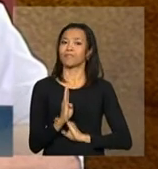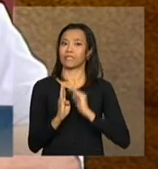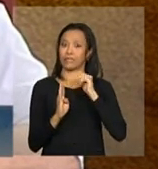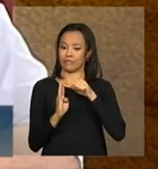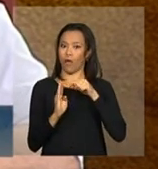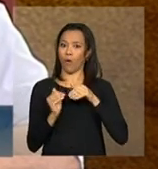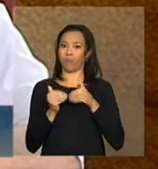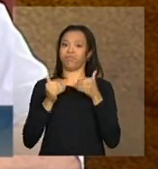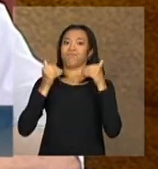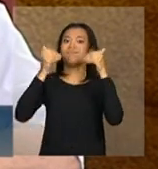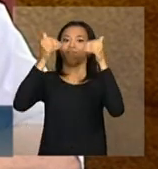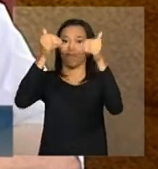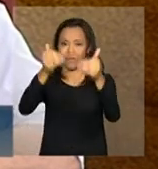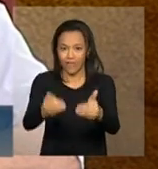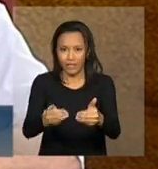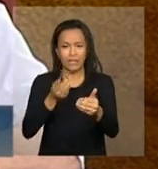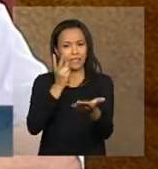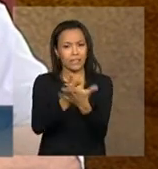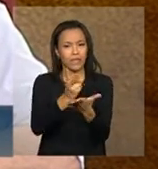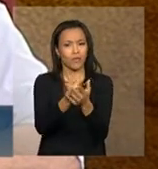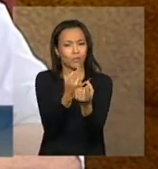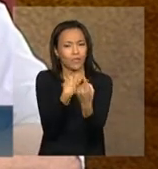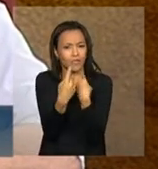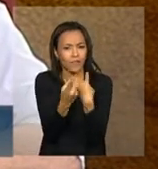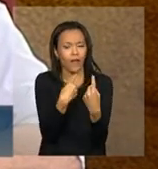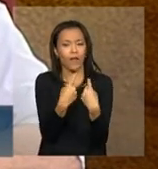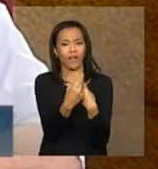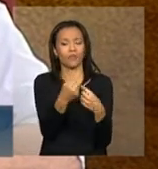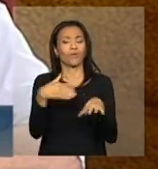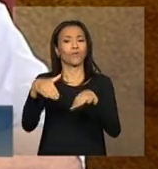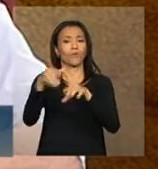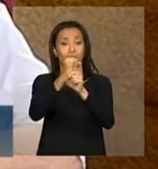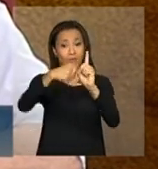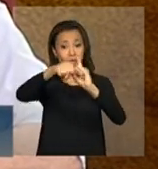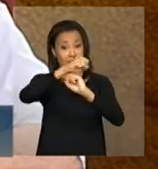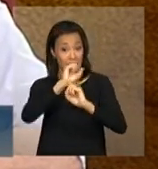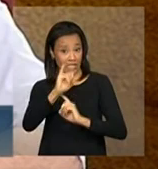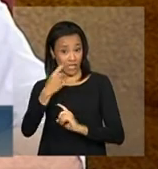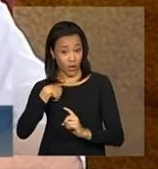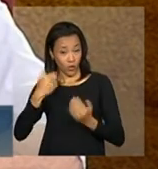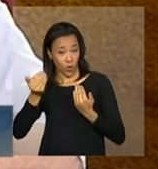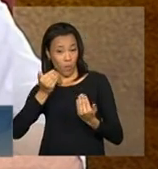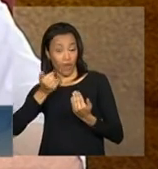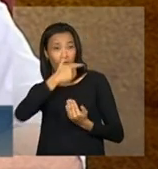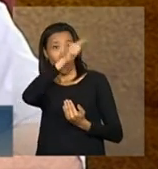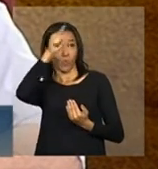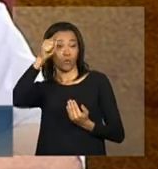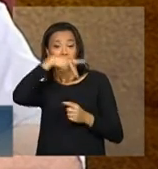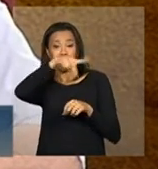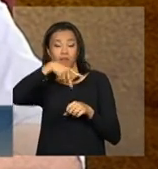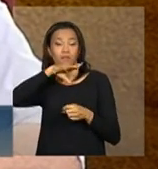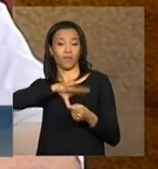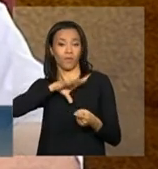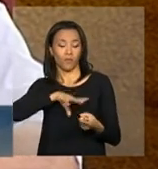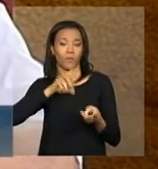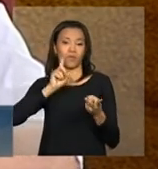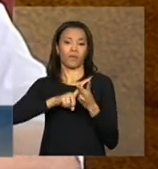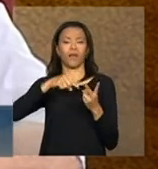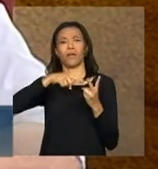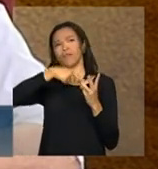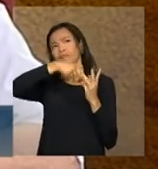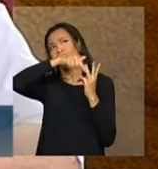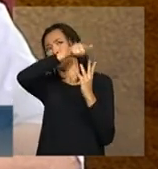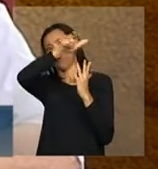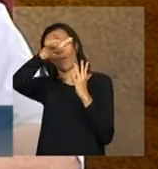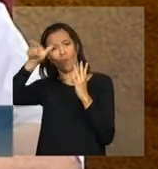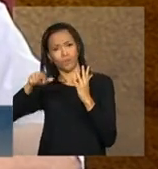frente nesse diálogo com a sociedade civil, se olharmos os nossos países, como Portugal, Trindade e Tobago e outros